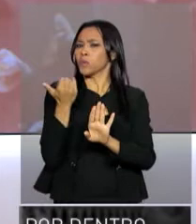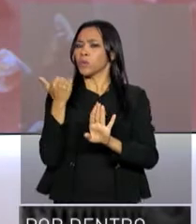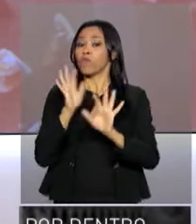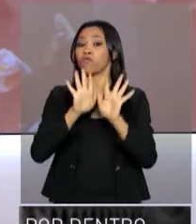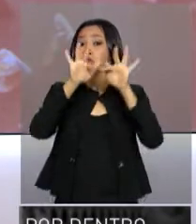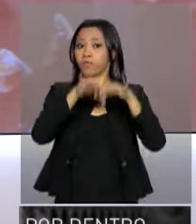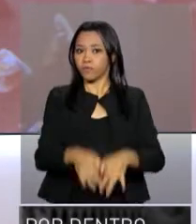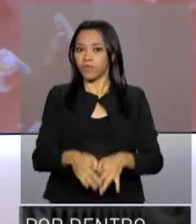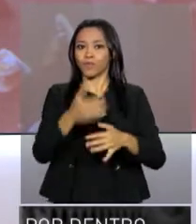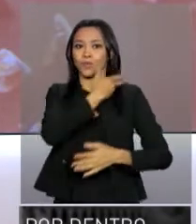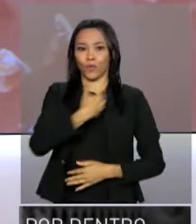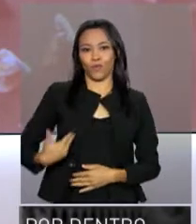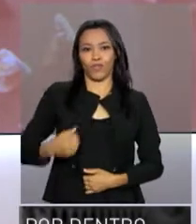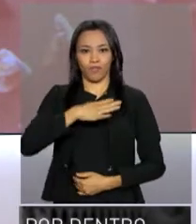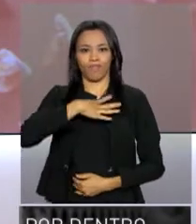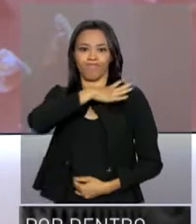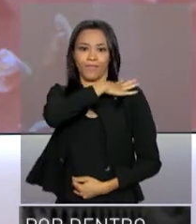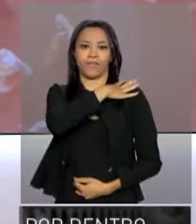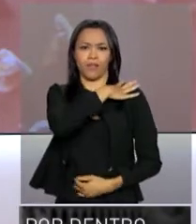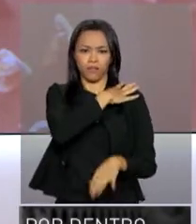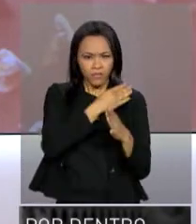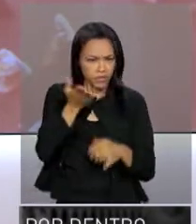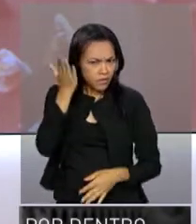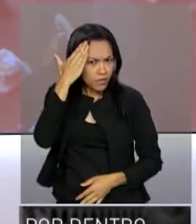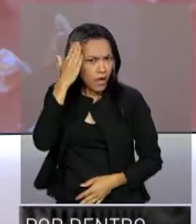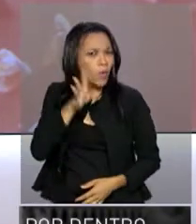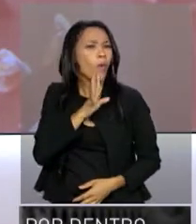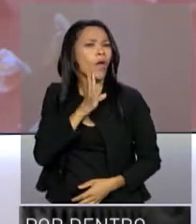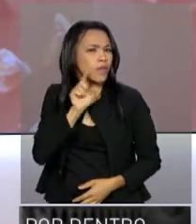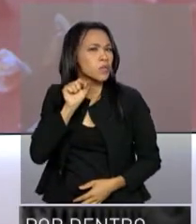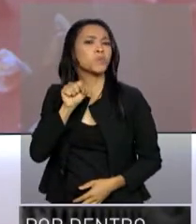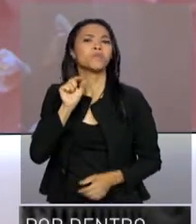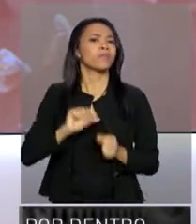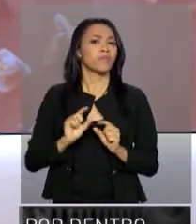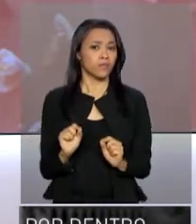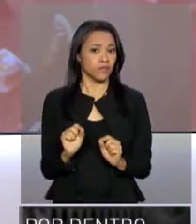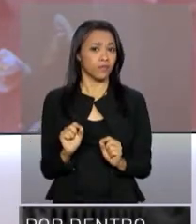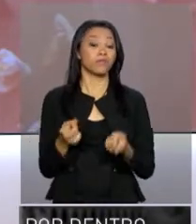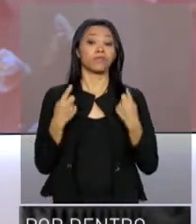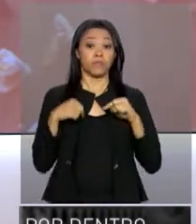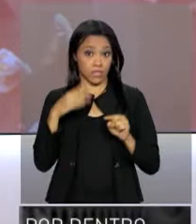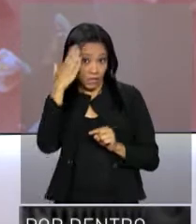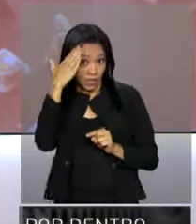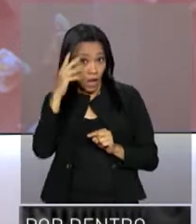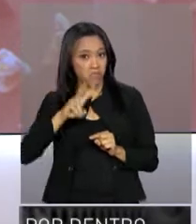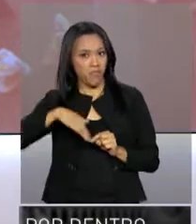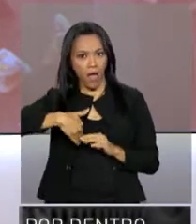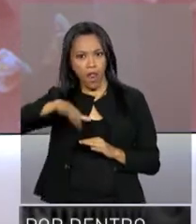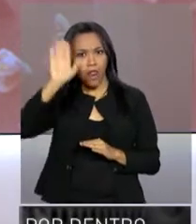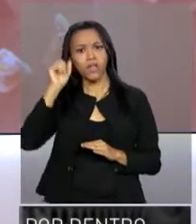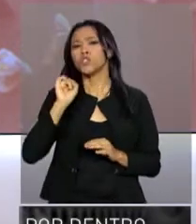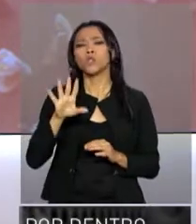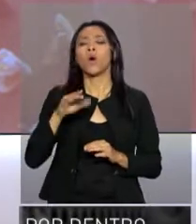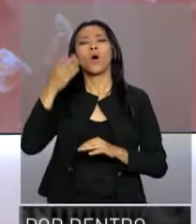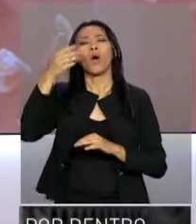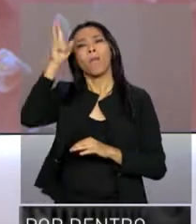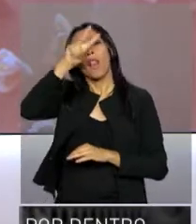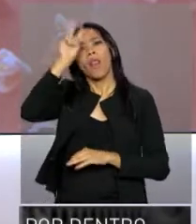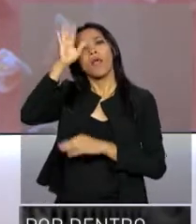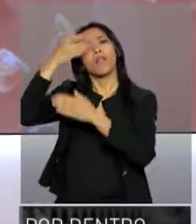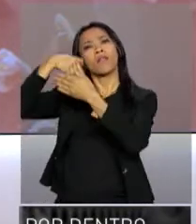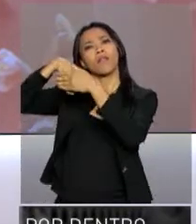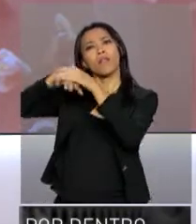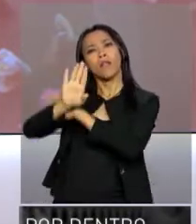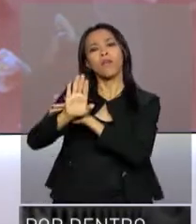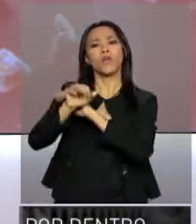o fim da ditadura militar. Você conhece a função dessa pasta? Sabia que vai muito além da preservação da memória